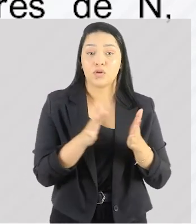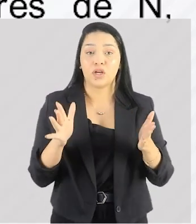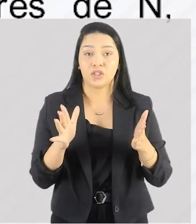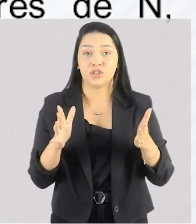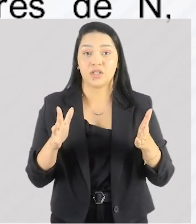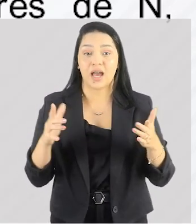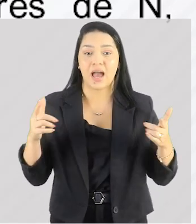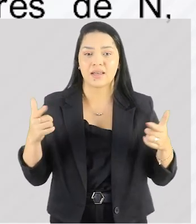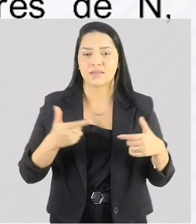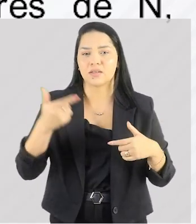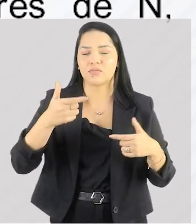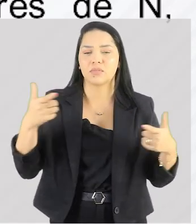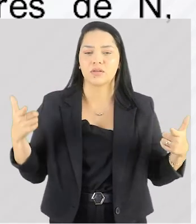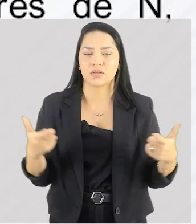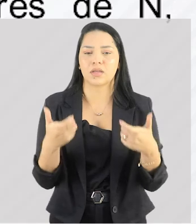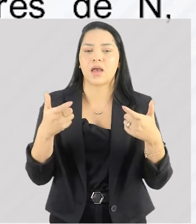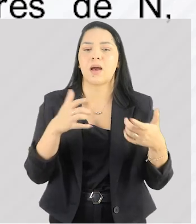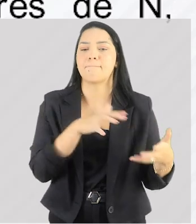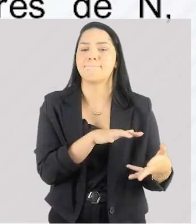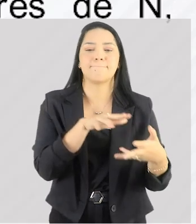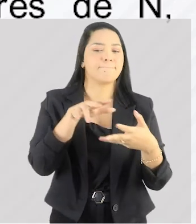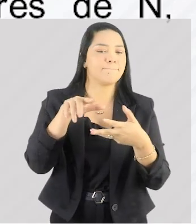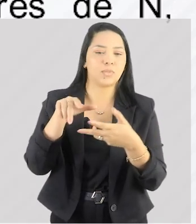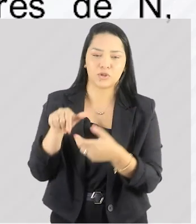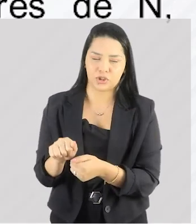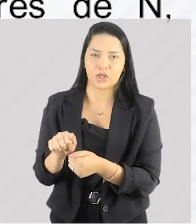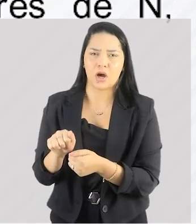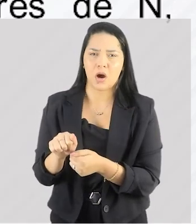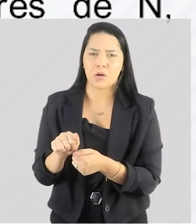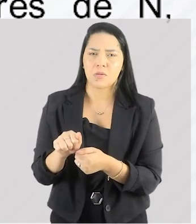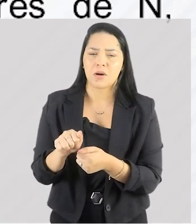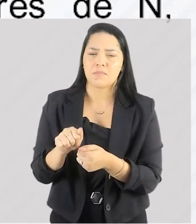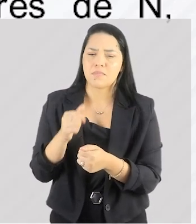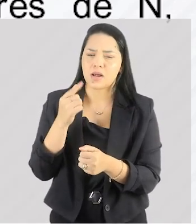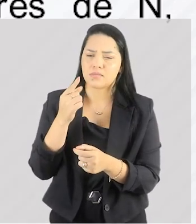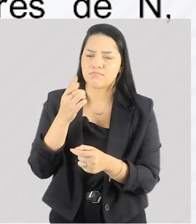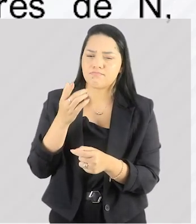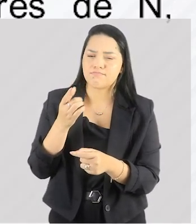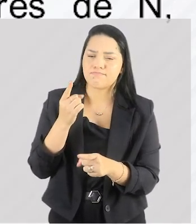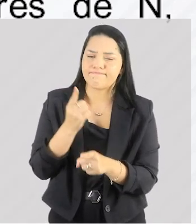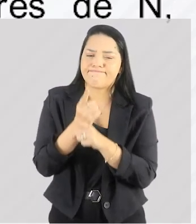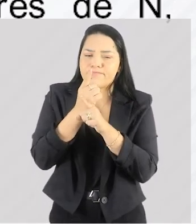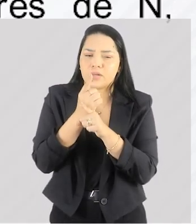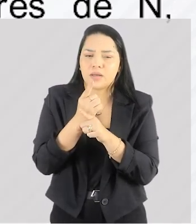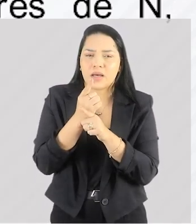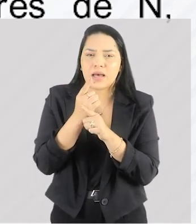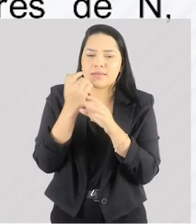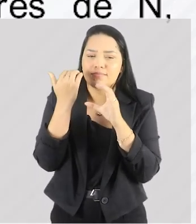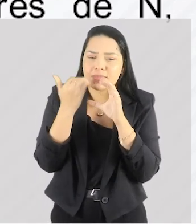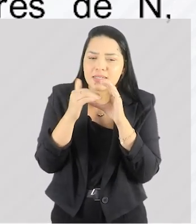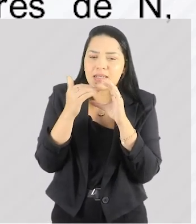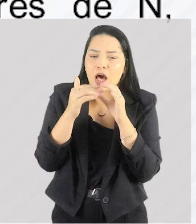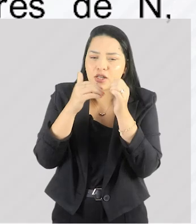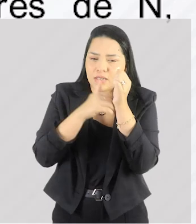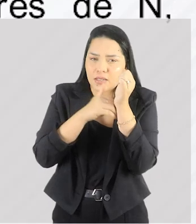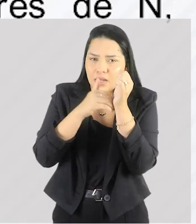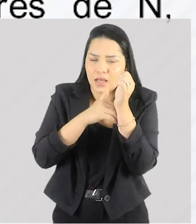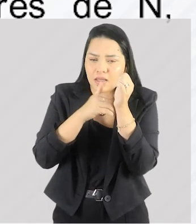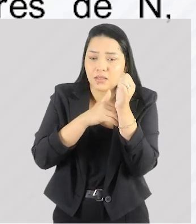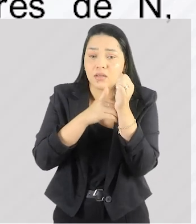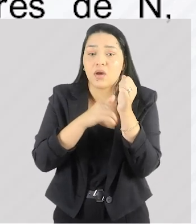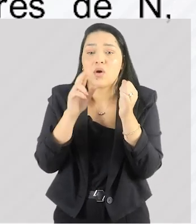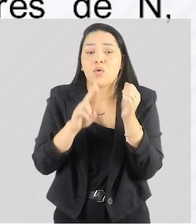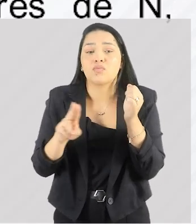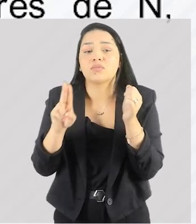durante a Segunda Guerra Mundial, para decifrarem as mensagens